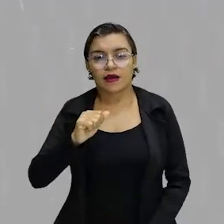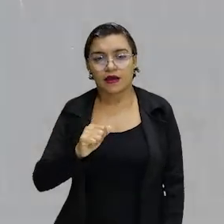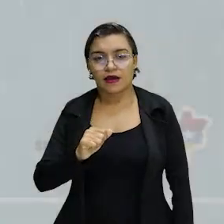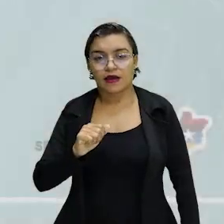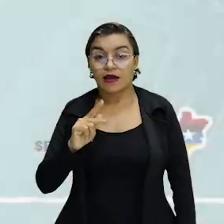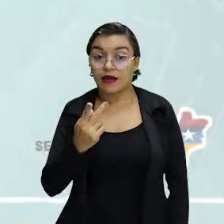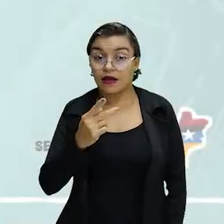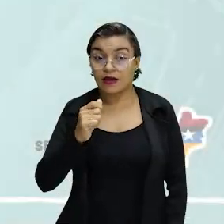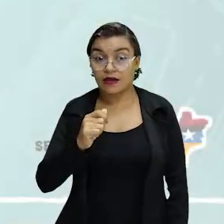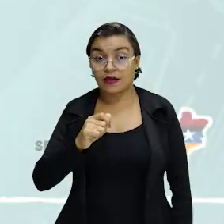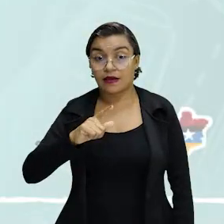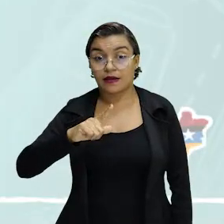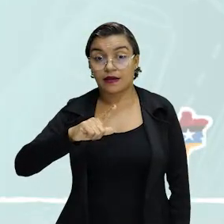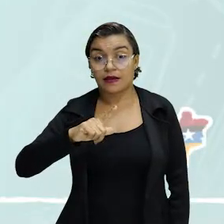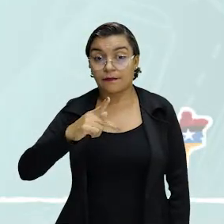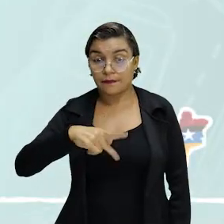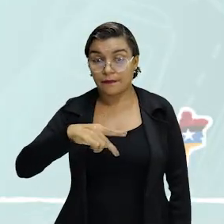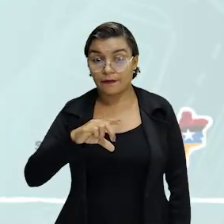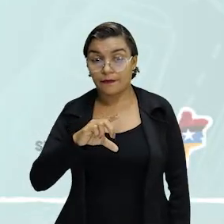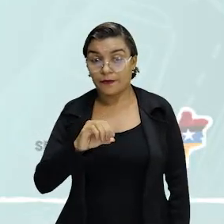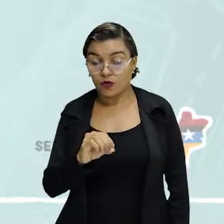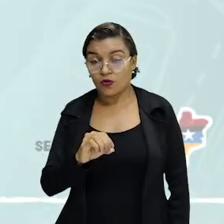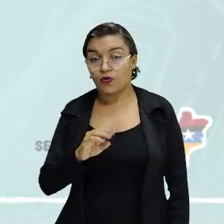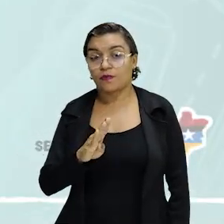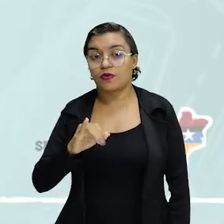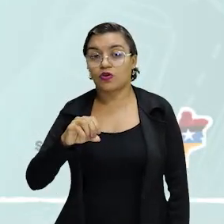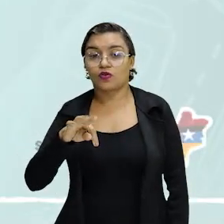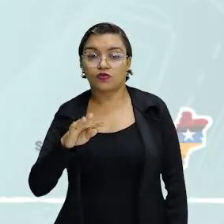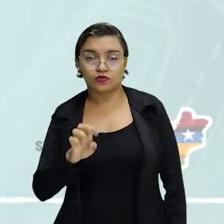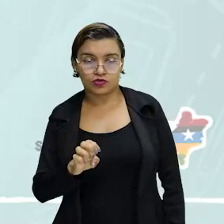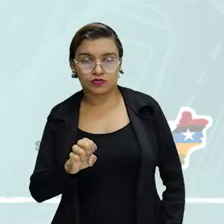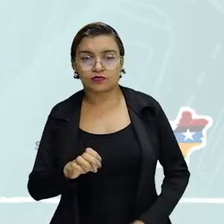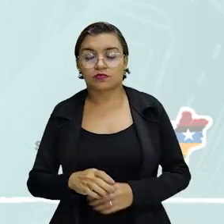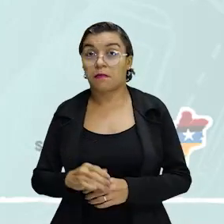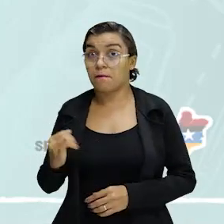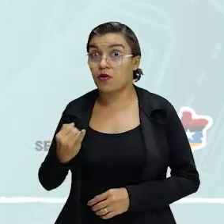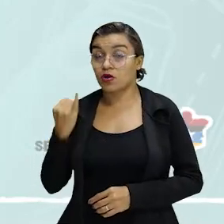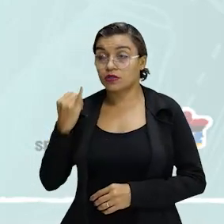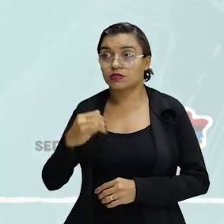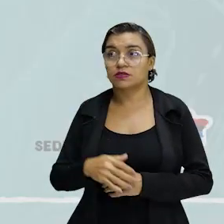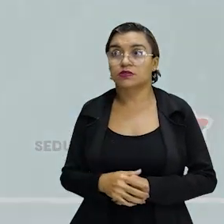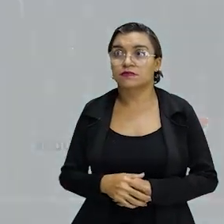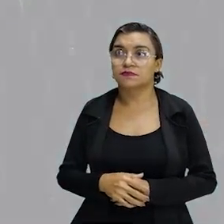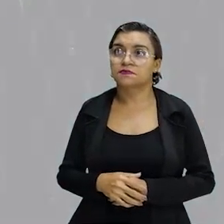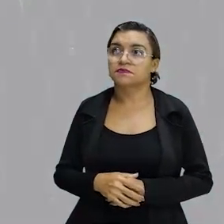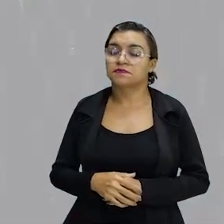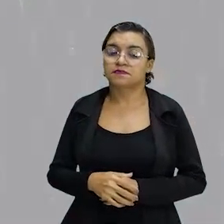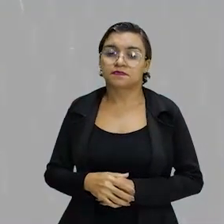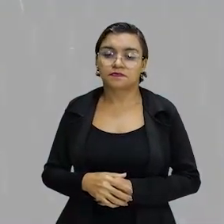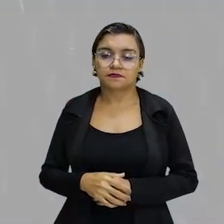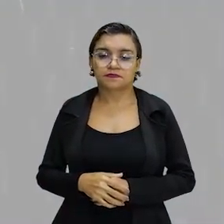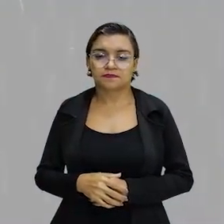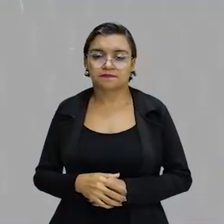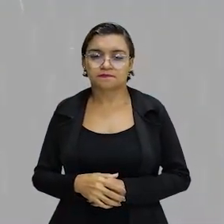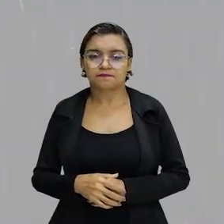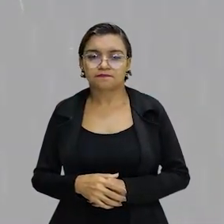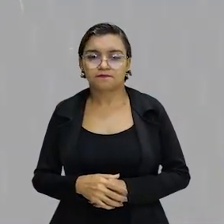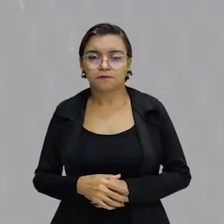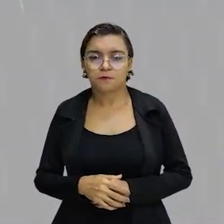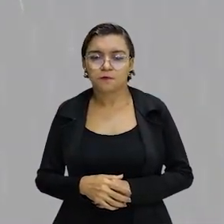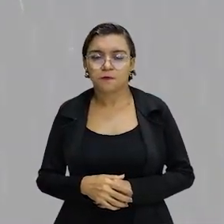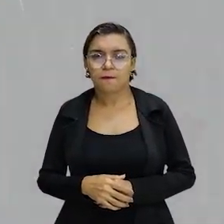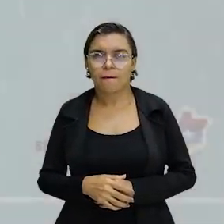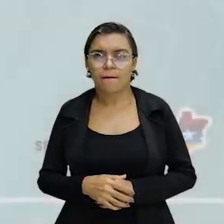diplonte, ocorre nos animais, certo? Coisa muito importante. E lembrando que a meiose é gamética.